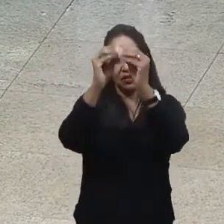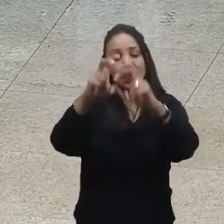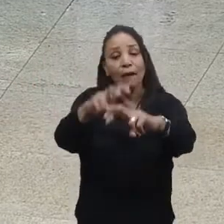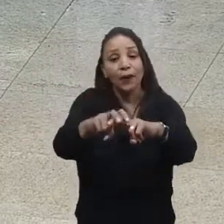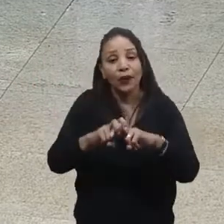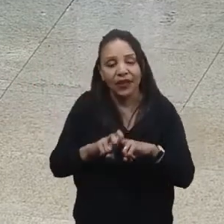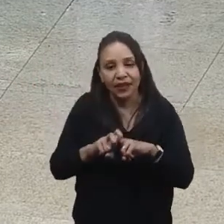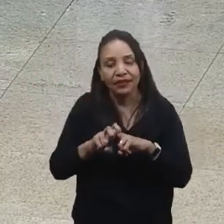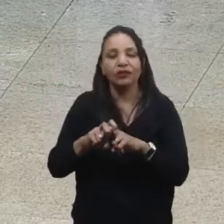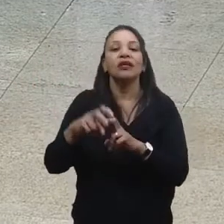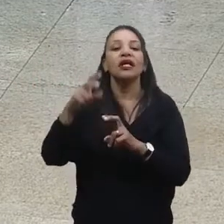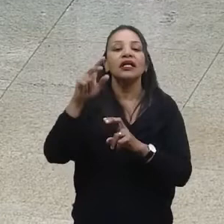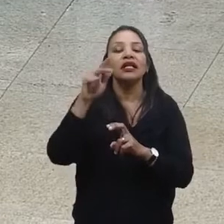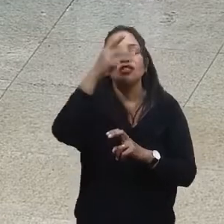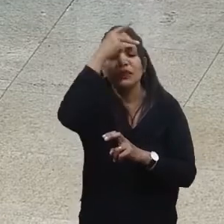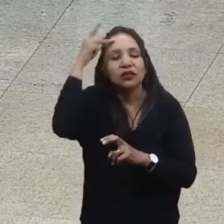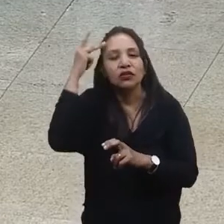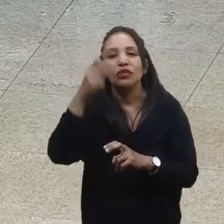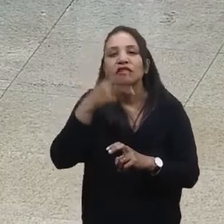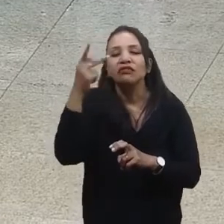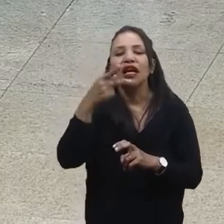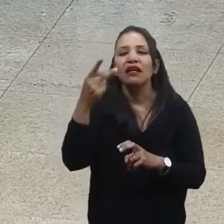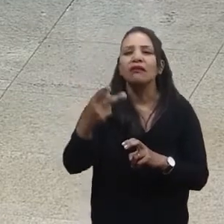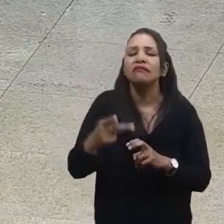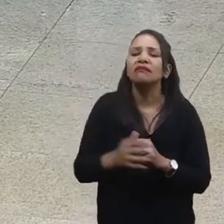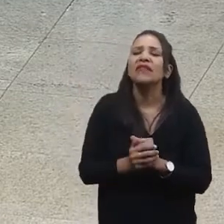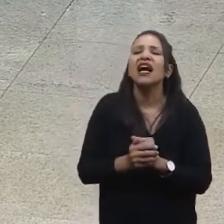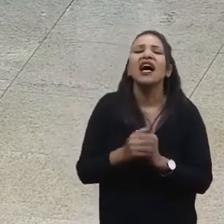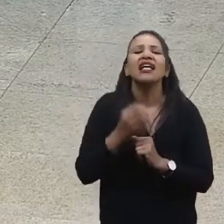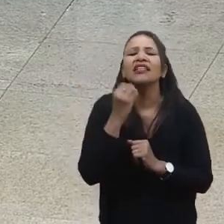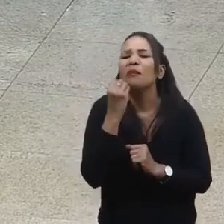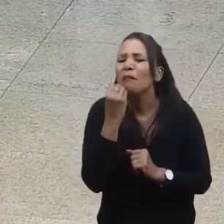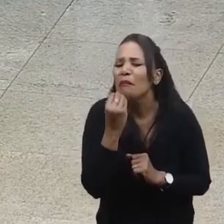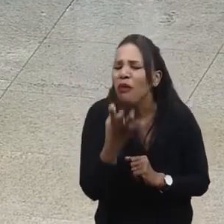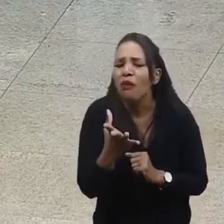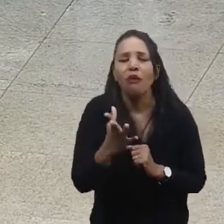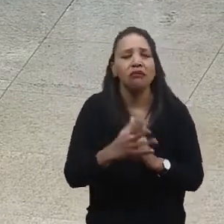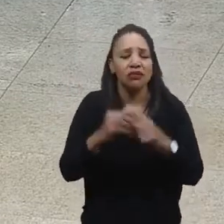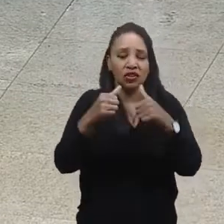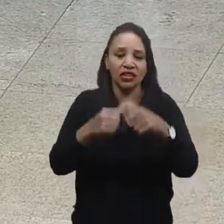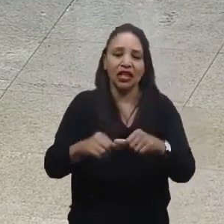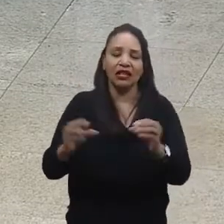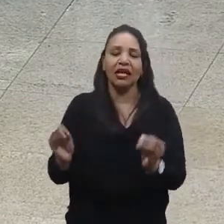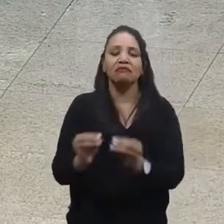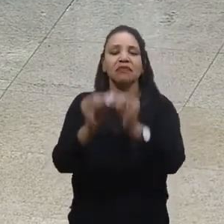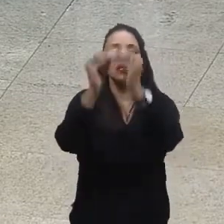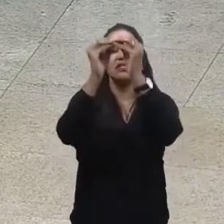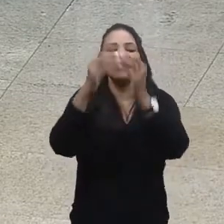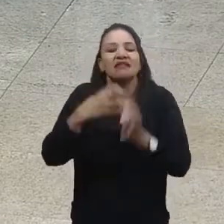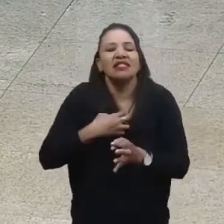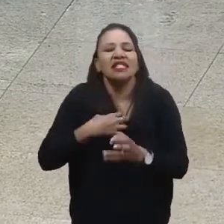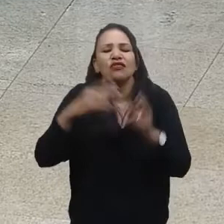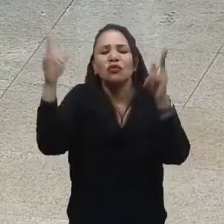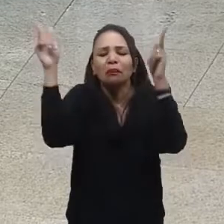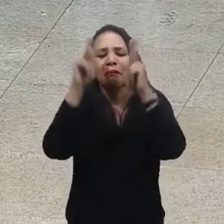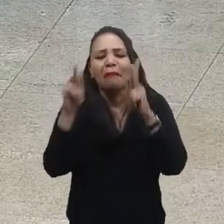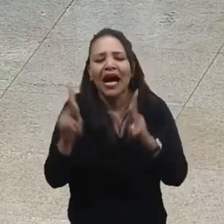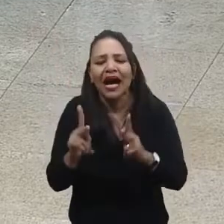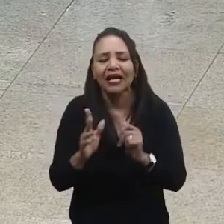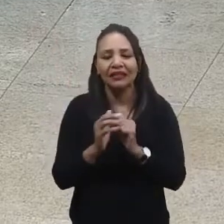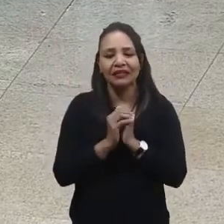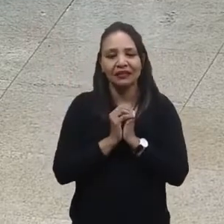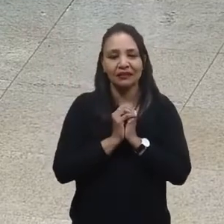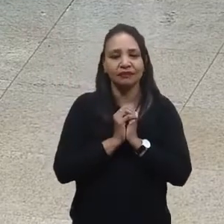coisas boas quando sair da vez e deve dar a tônica da sua resistência da vida que você tem responsabilidade